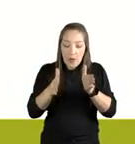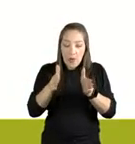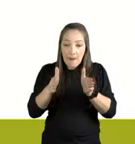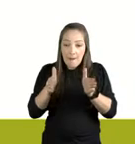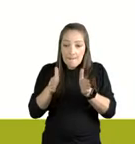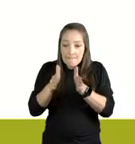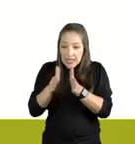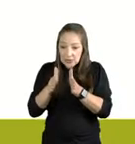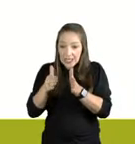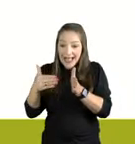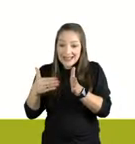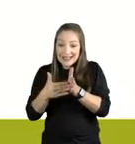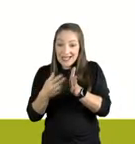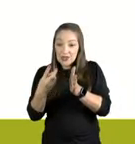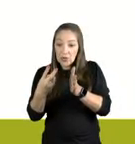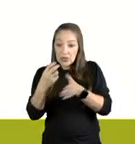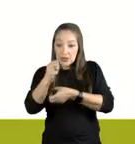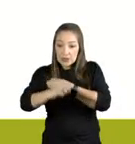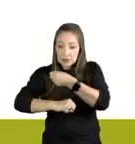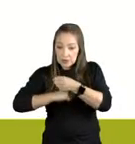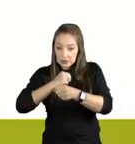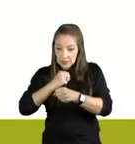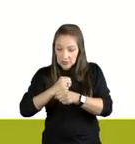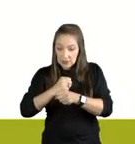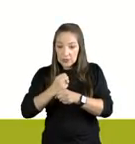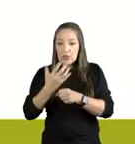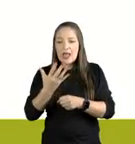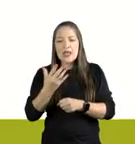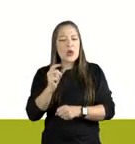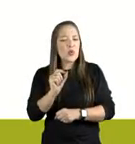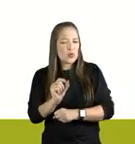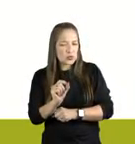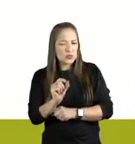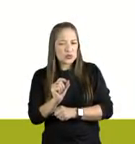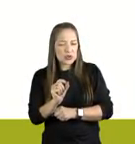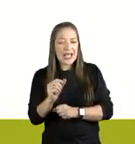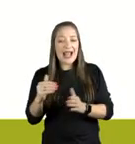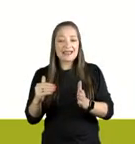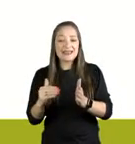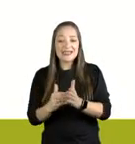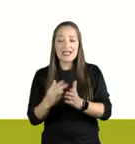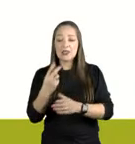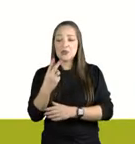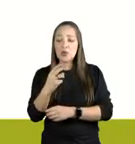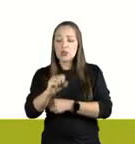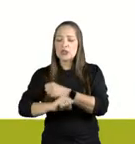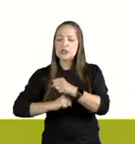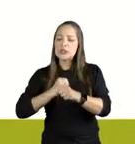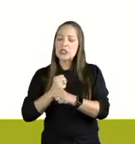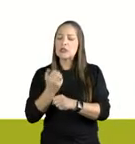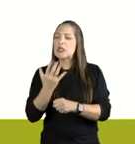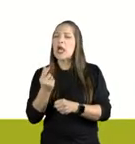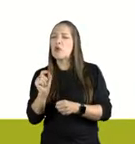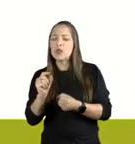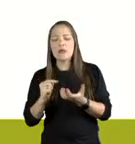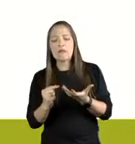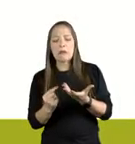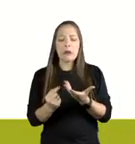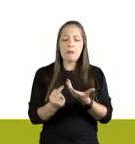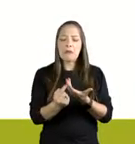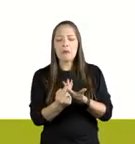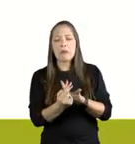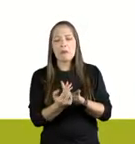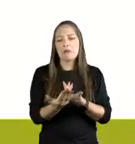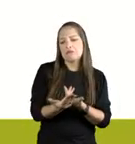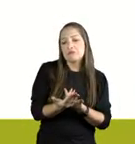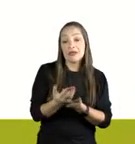até 2 anos. Né? Então, o que eu quero obter em até 2 anos? Eu quero... Espero que